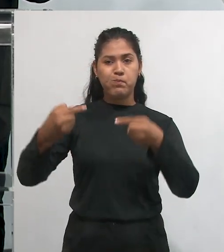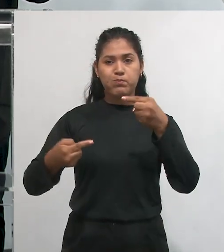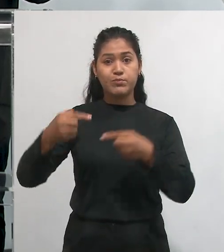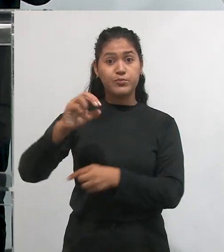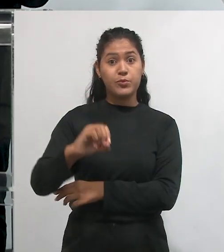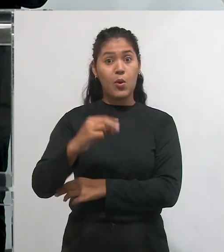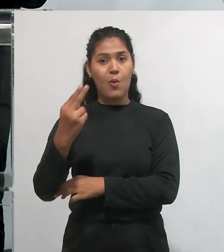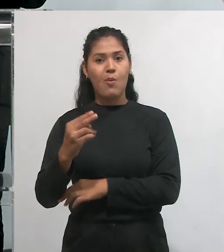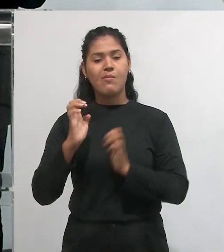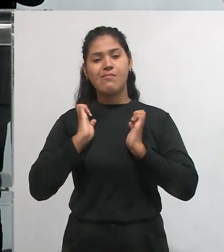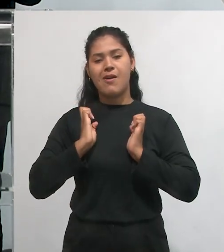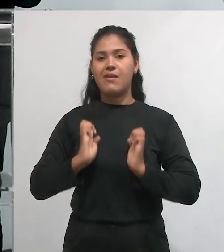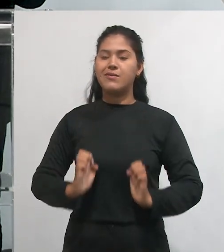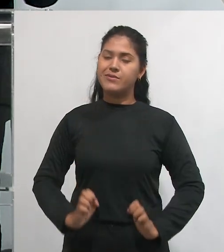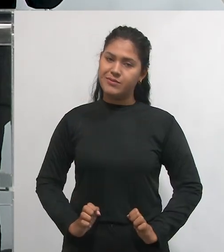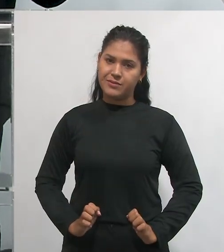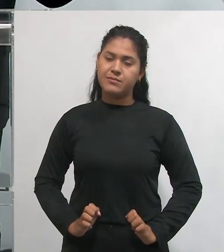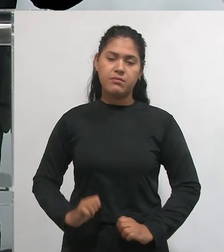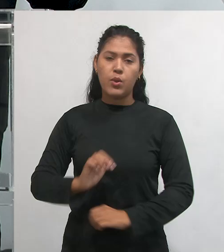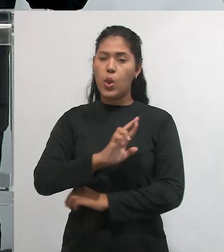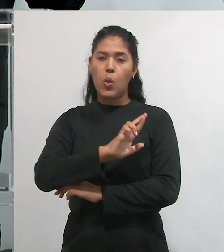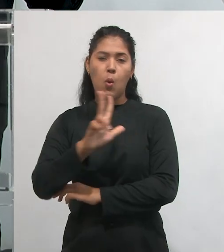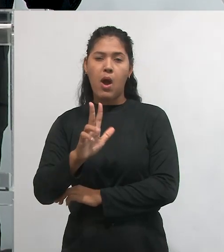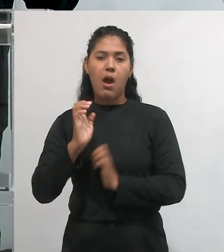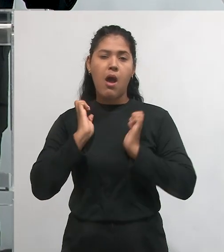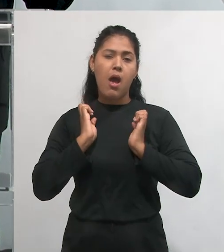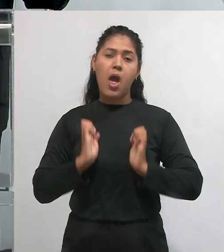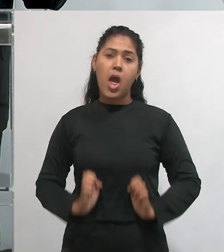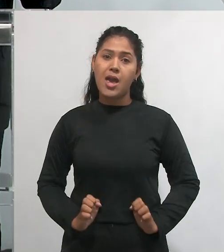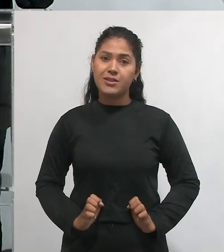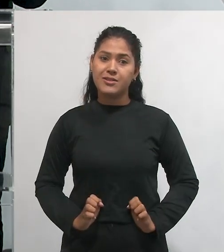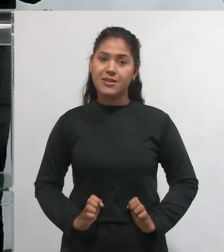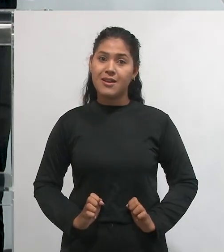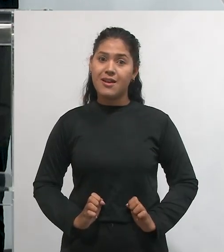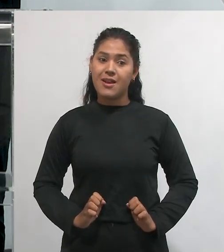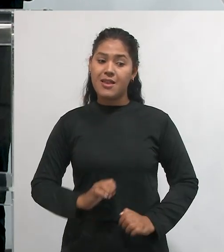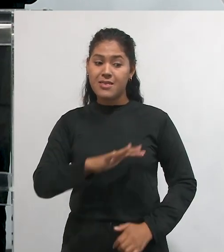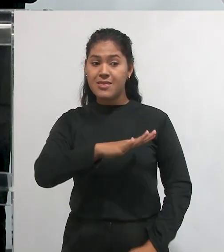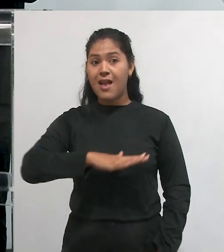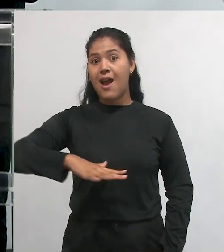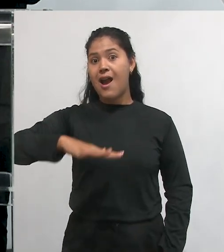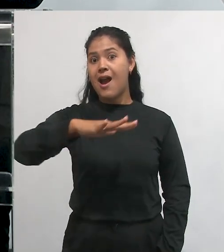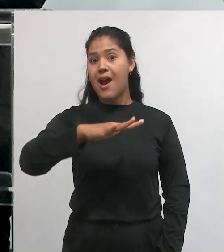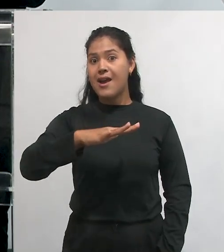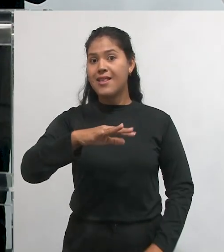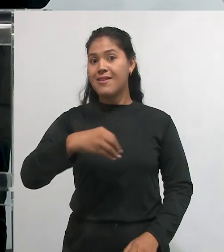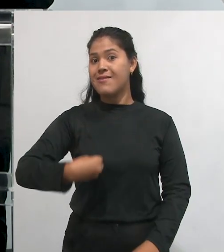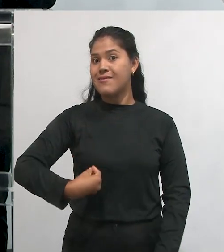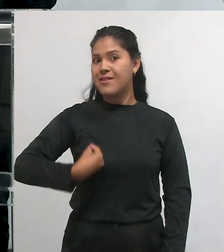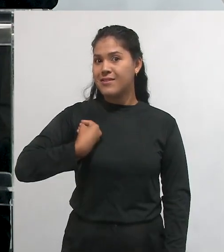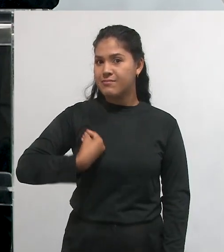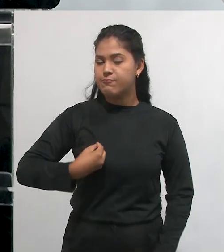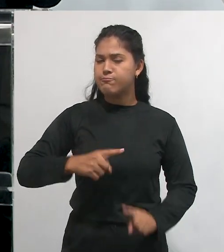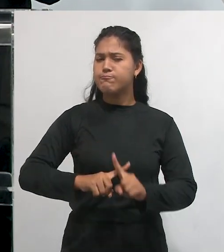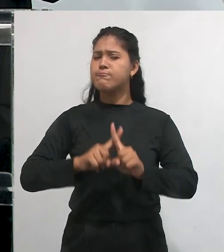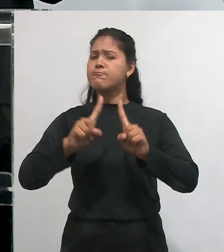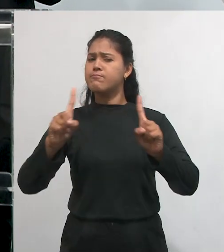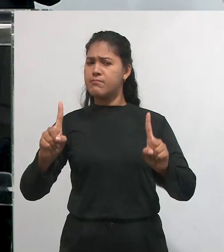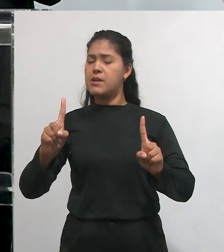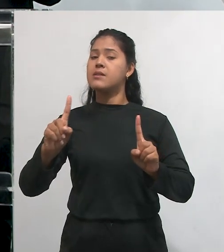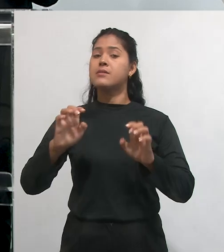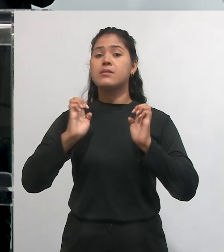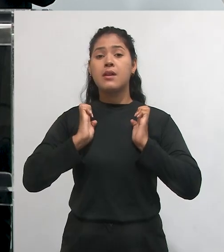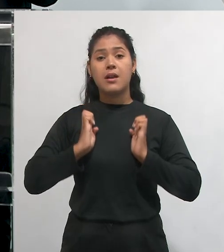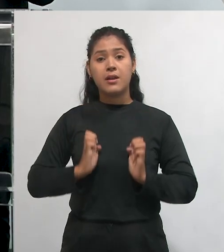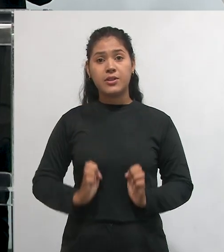nós não chamamos mais de ética e a sua relação com a natureza, mas a ética agora em sua relação